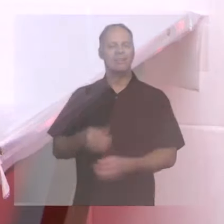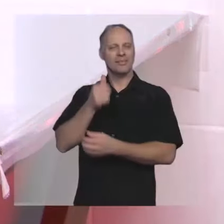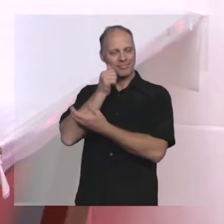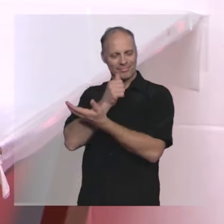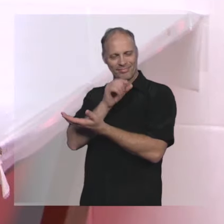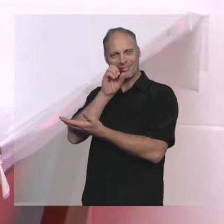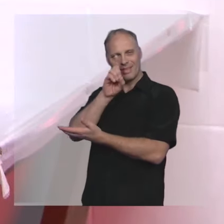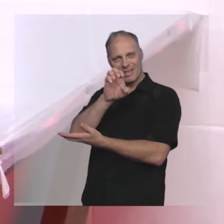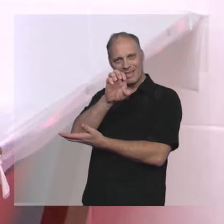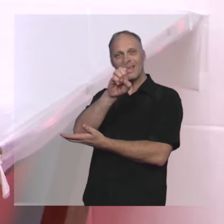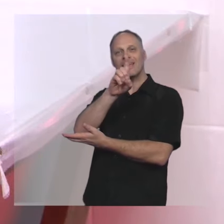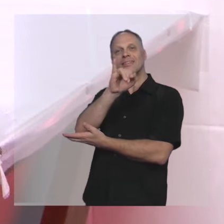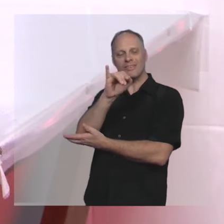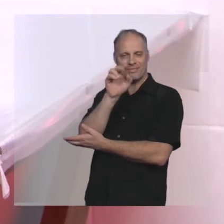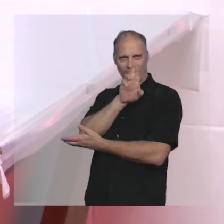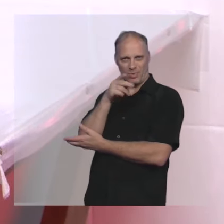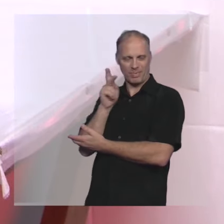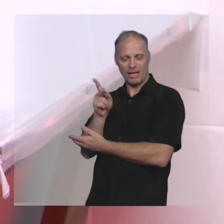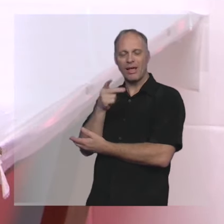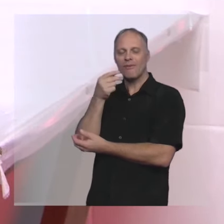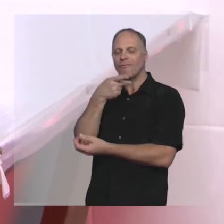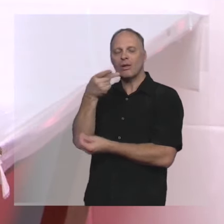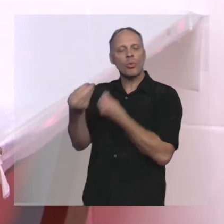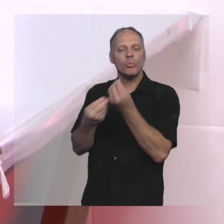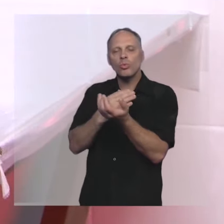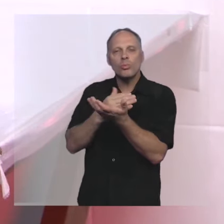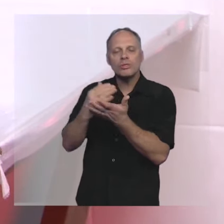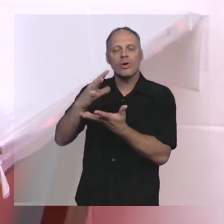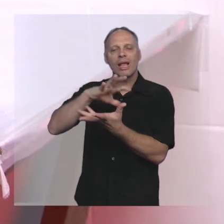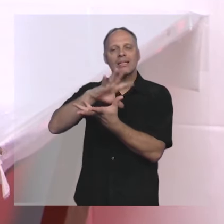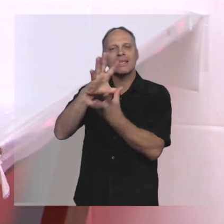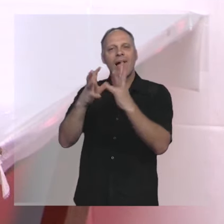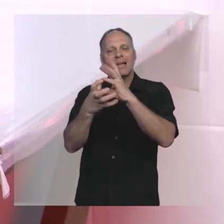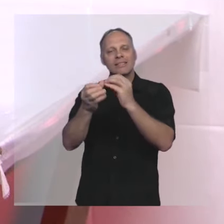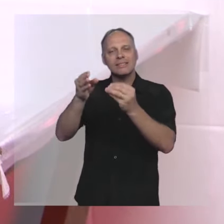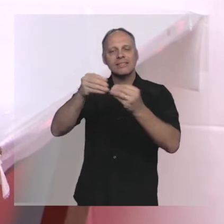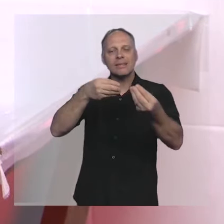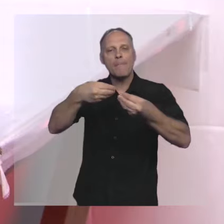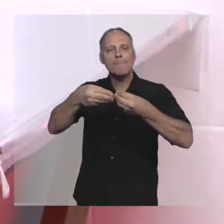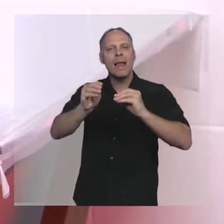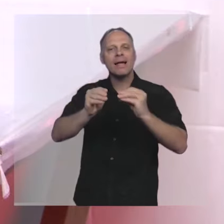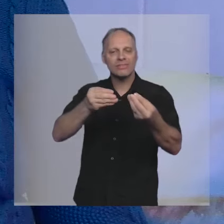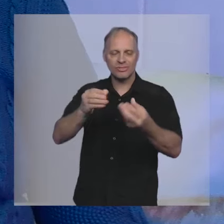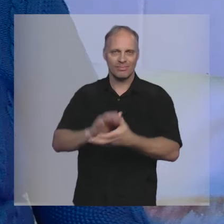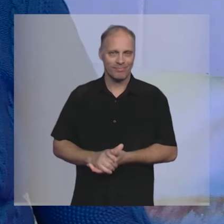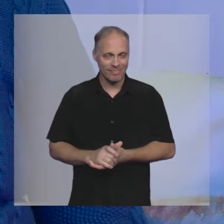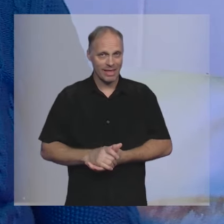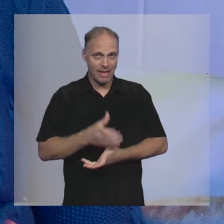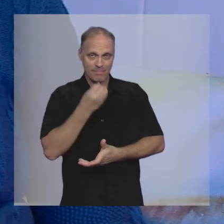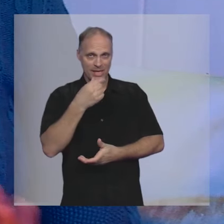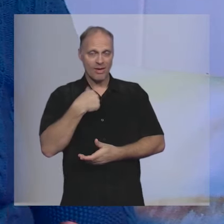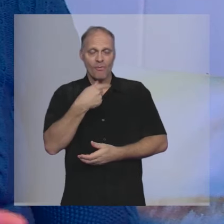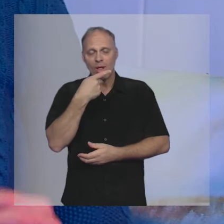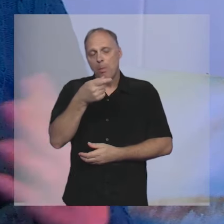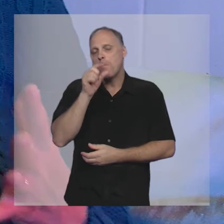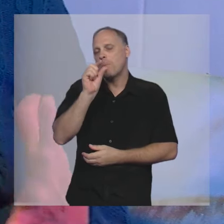Dona Edi, fala pra gente como a senhora começou então nas artes plásticas. Bem, uma